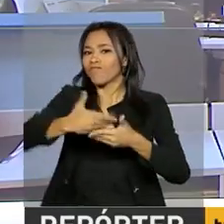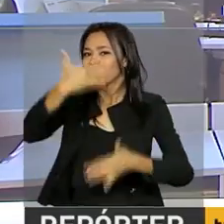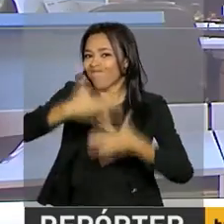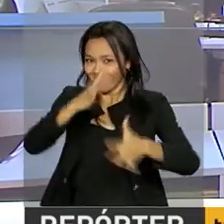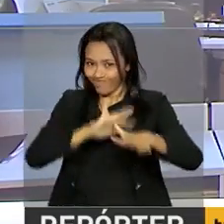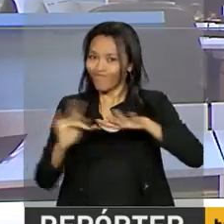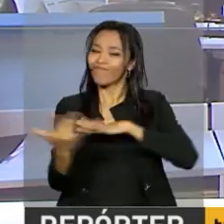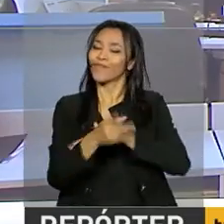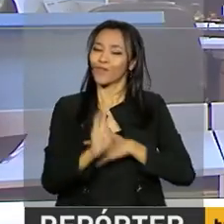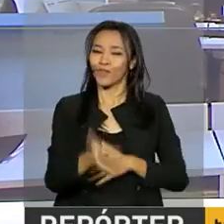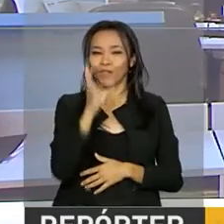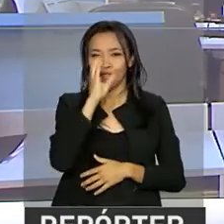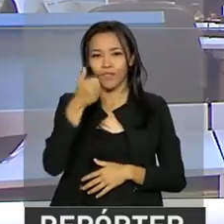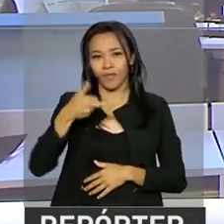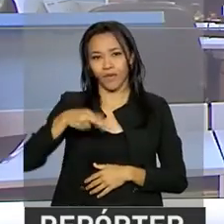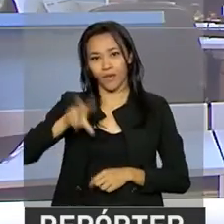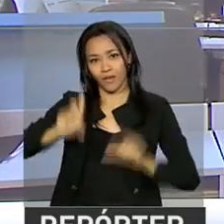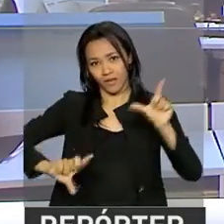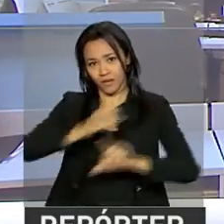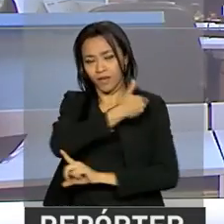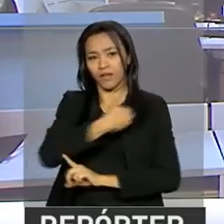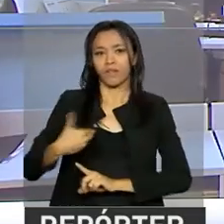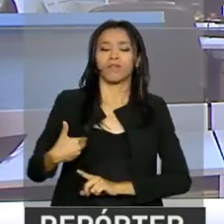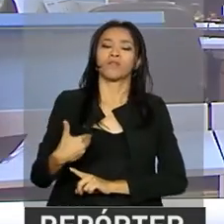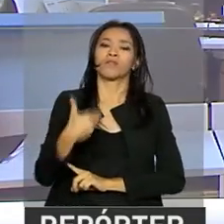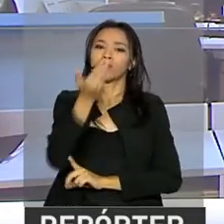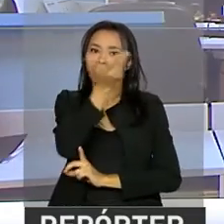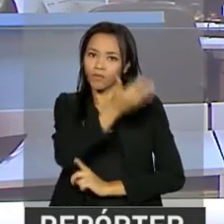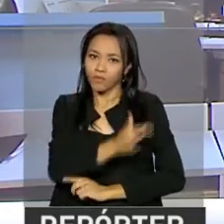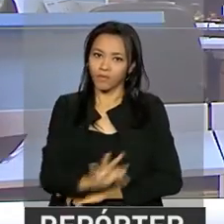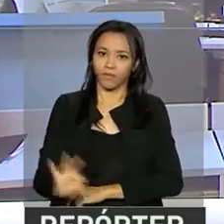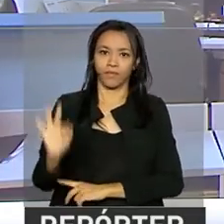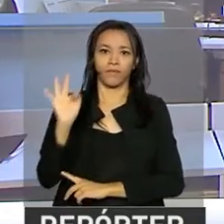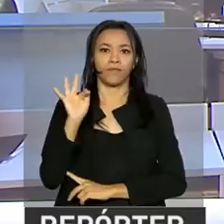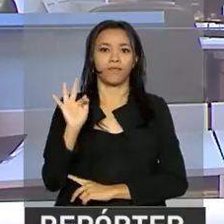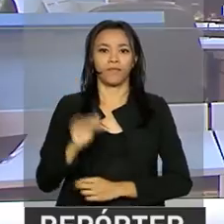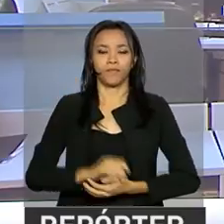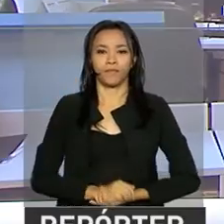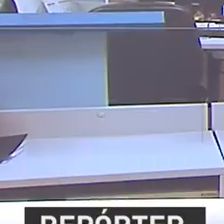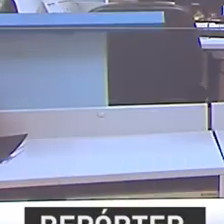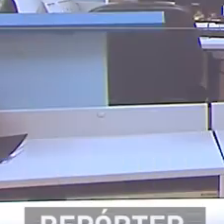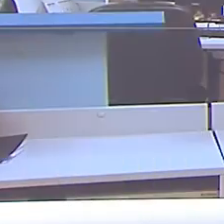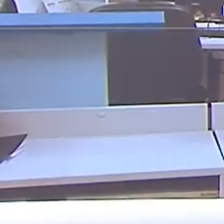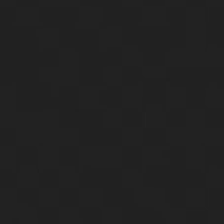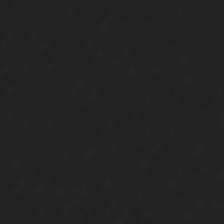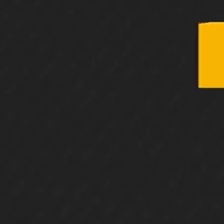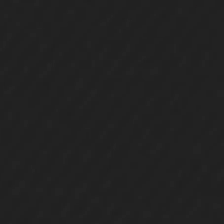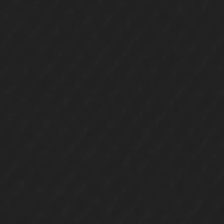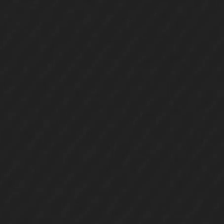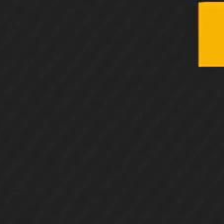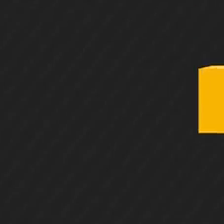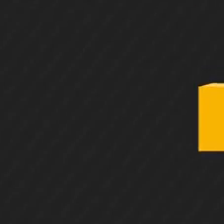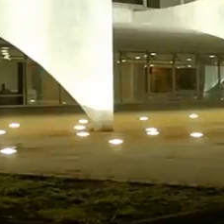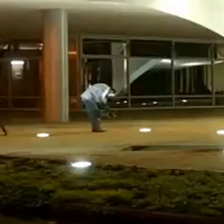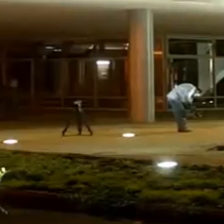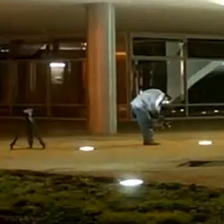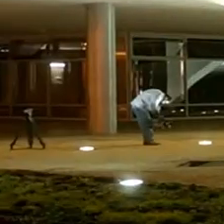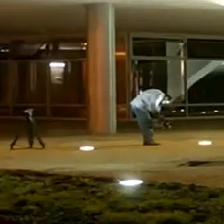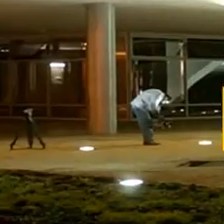nossas redes sociais. Continue com a gente aqui na TV NBR, a TV do Governo Federal.